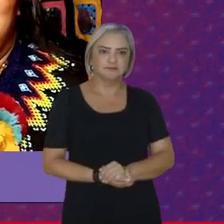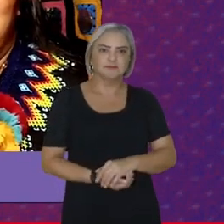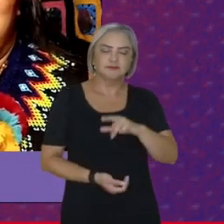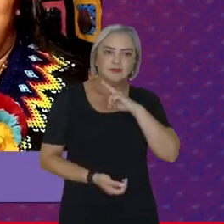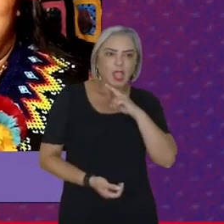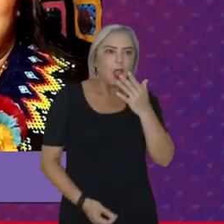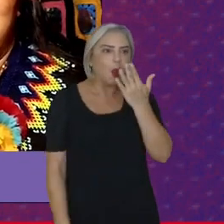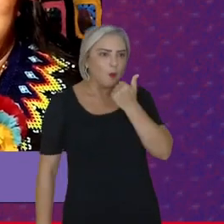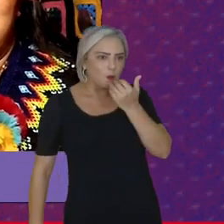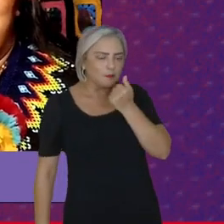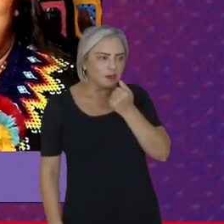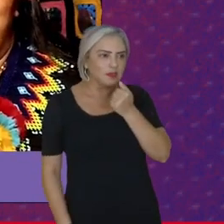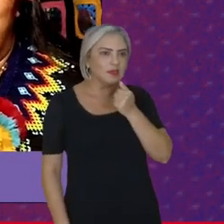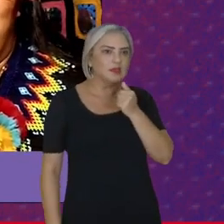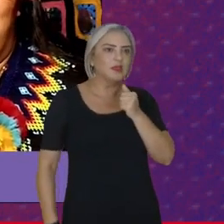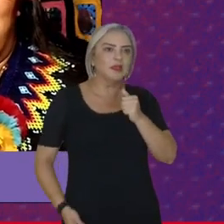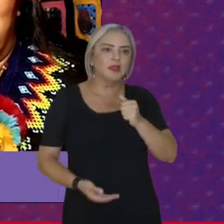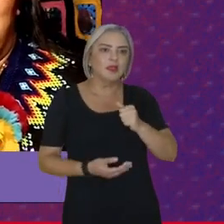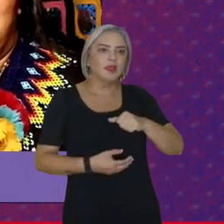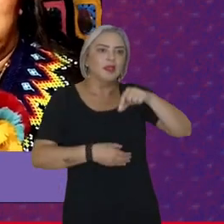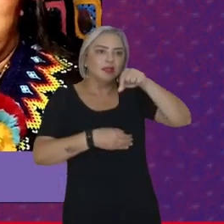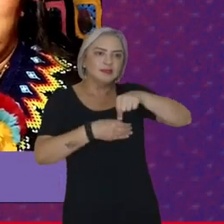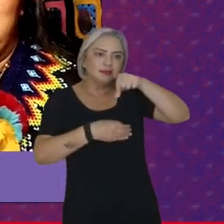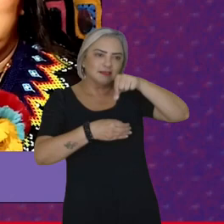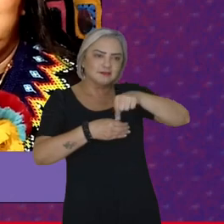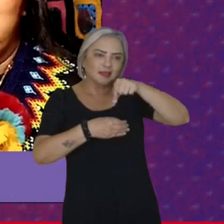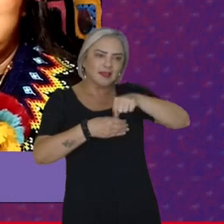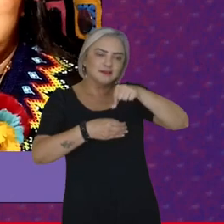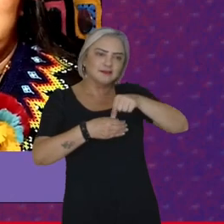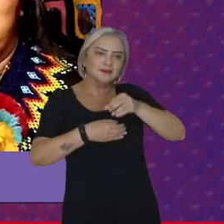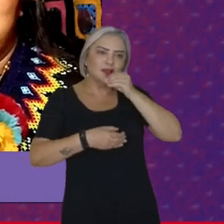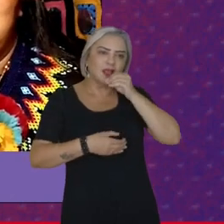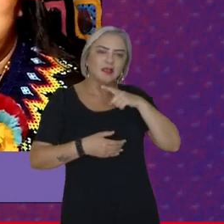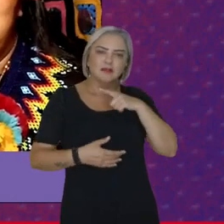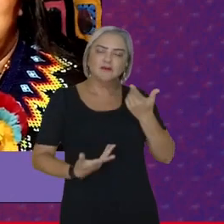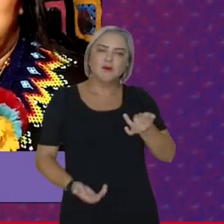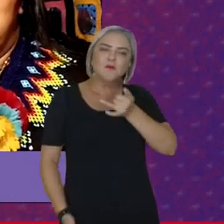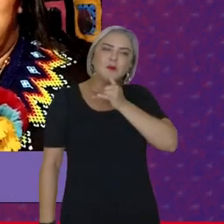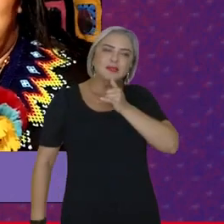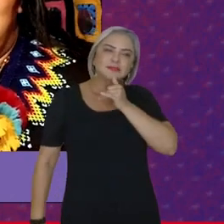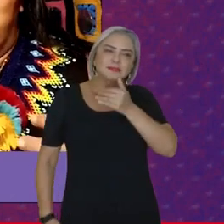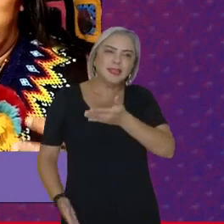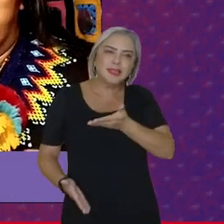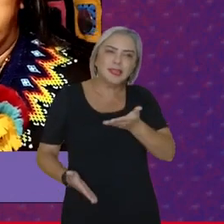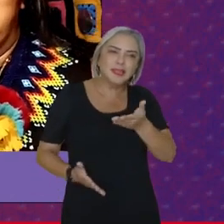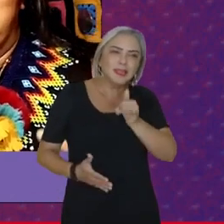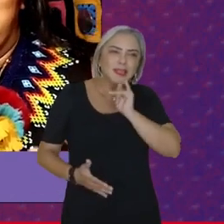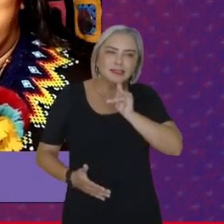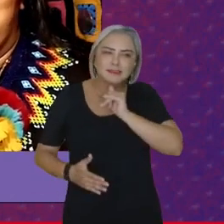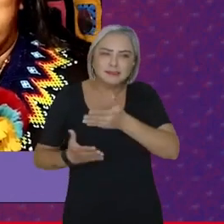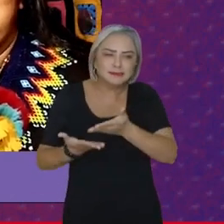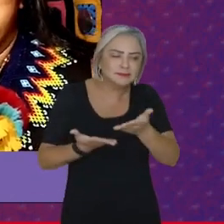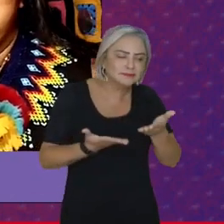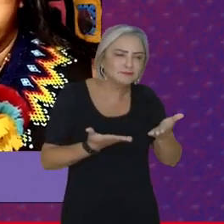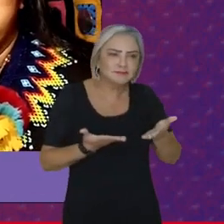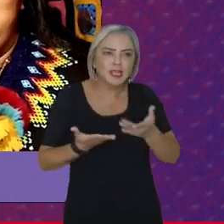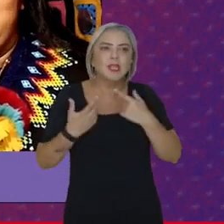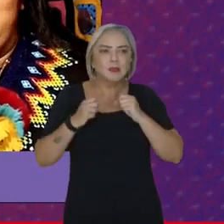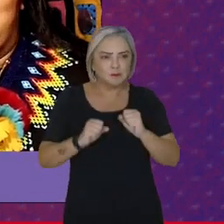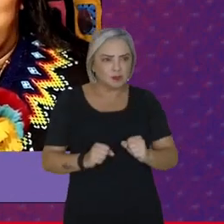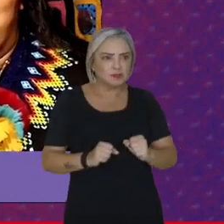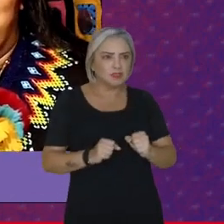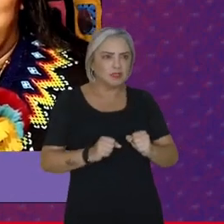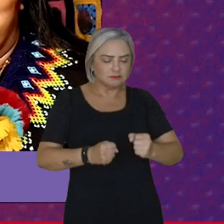Tinha alimentação e chazinhos para a gente tomar. Então, foi um grande exemplo, assim, que a gente poderia